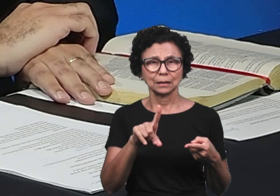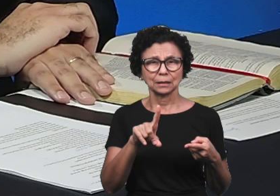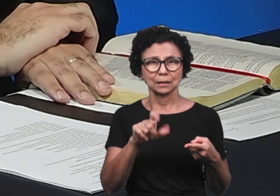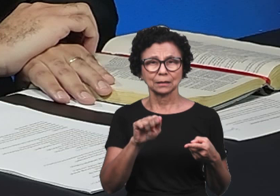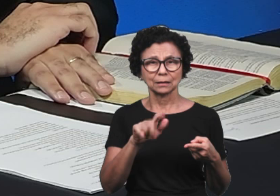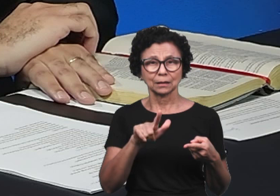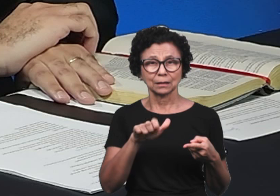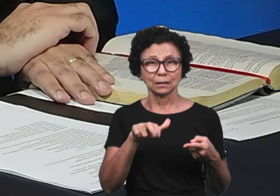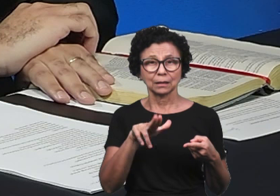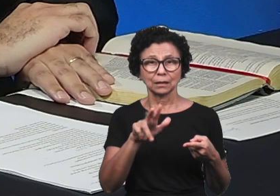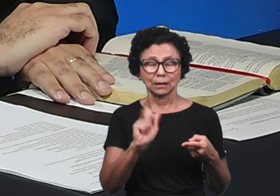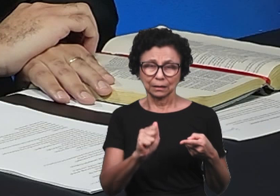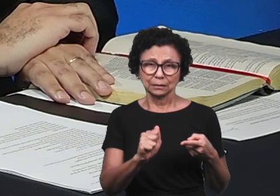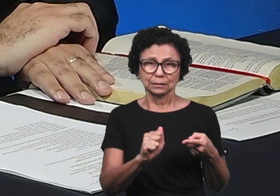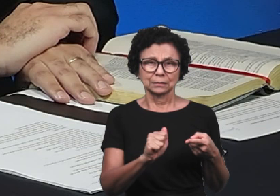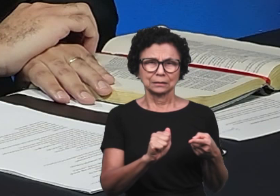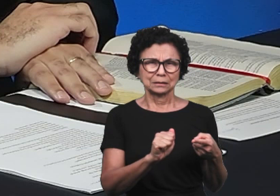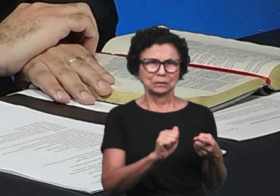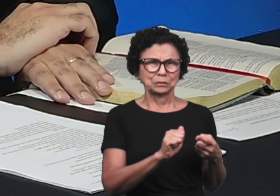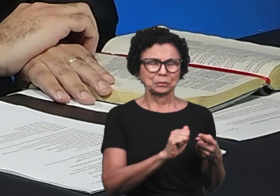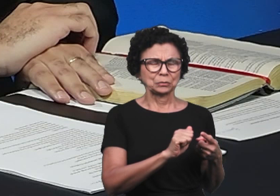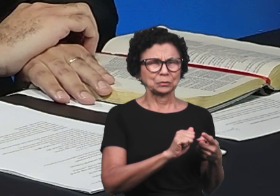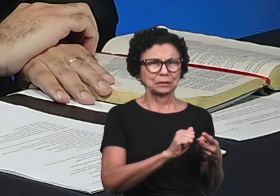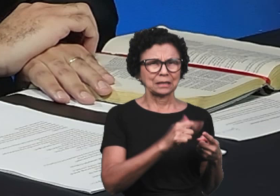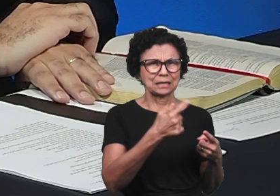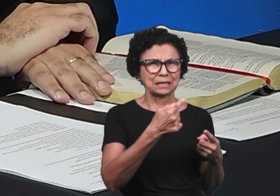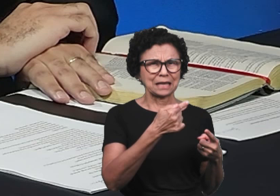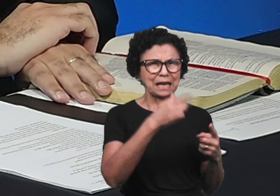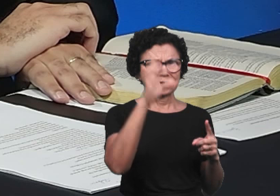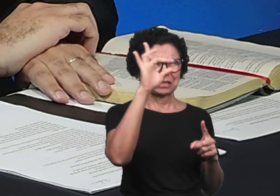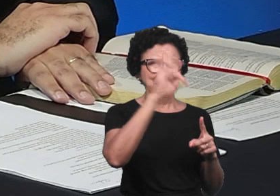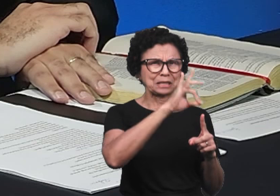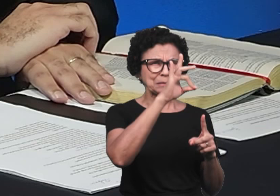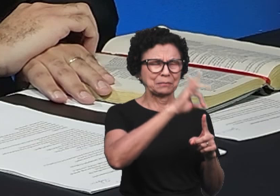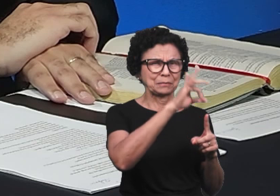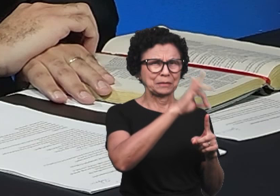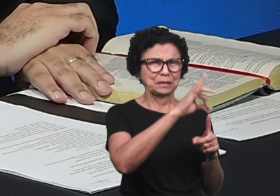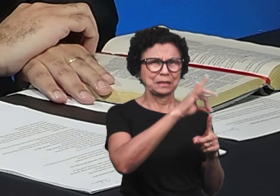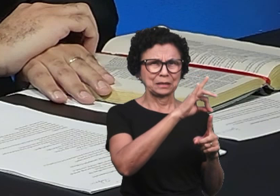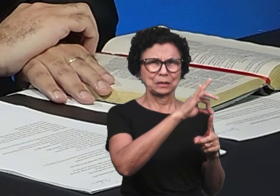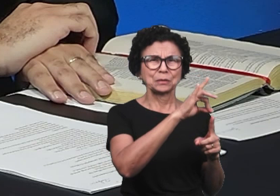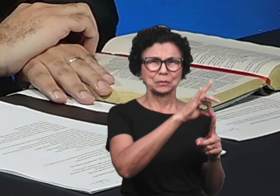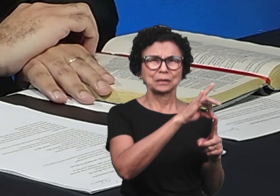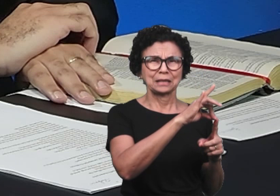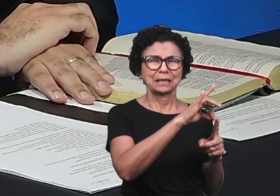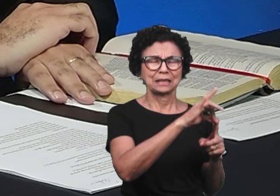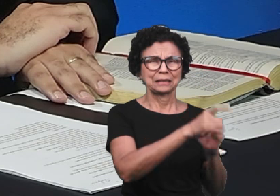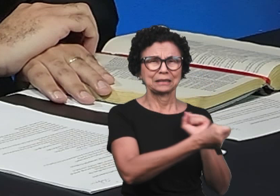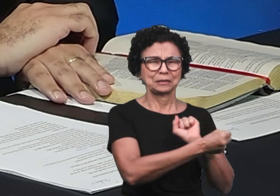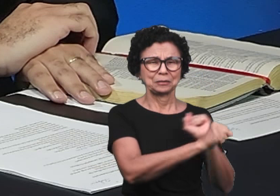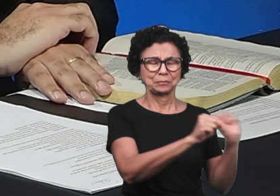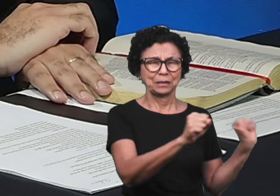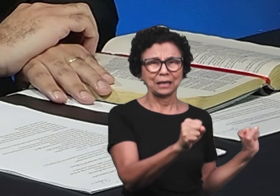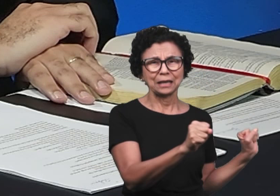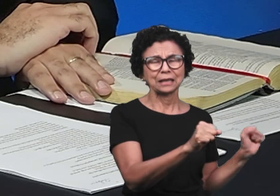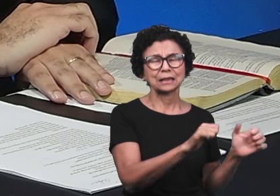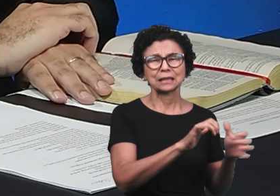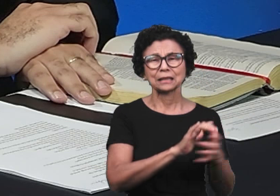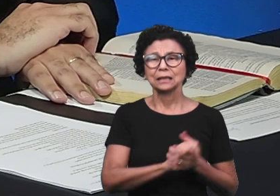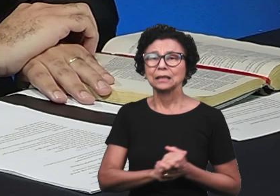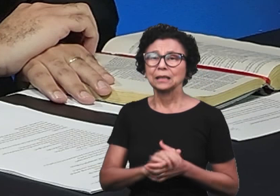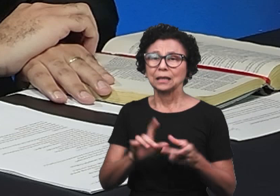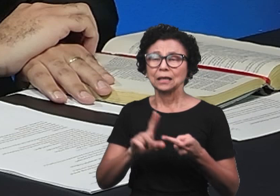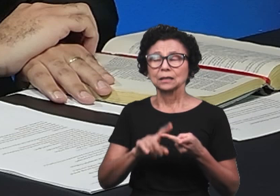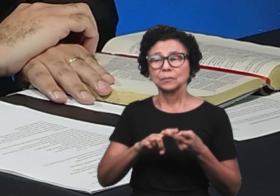malignos, com a mulher pecadora que ungiu os pés do Senhor Jesus. Há também